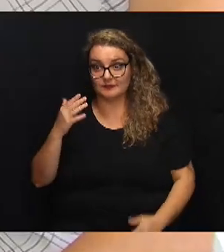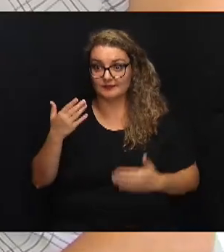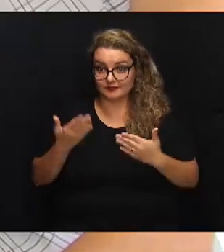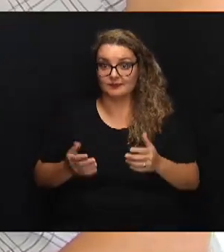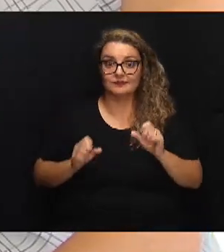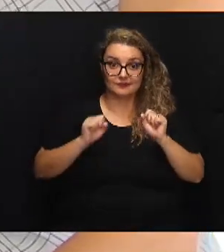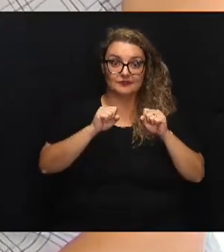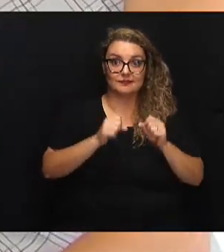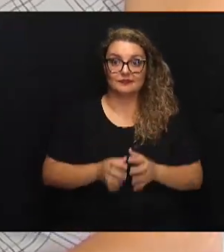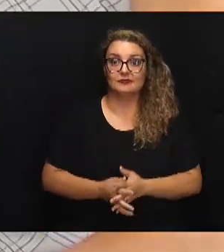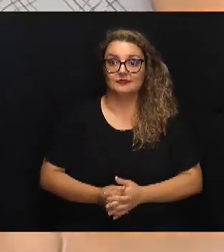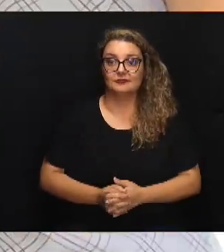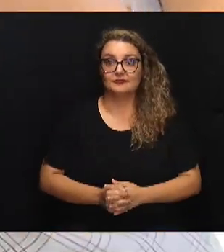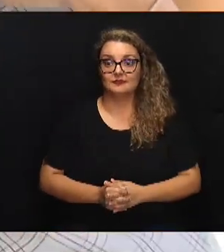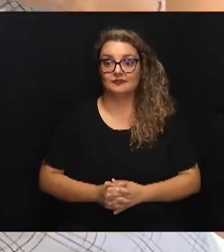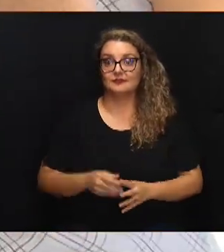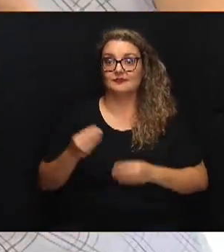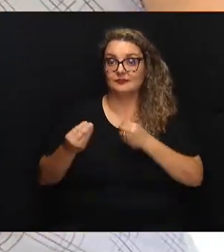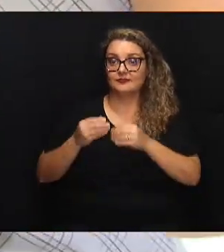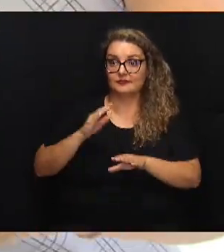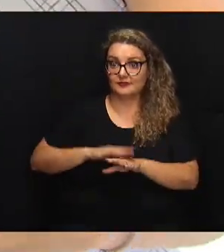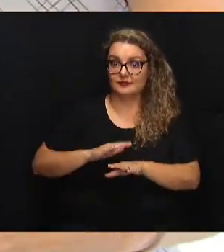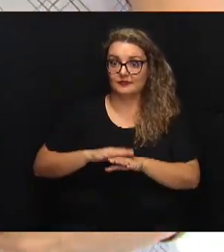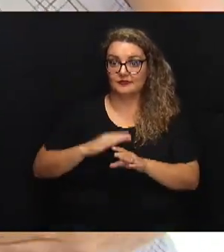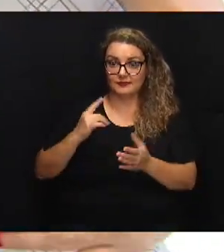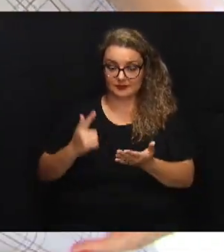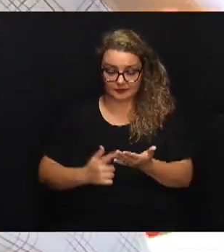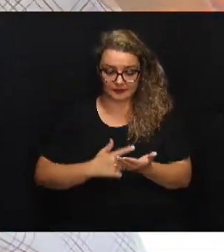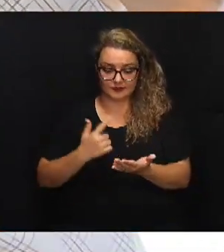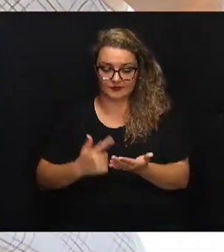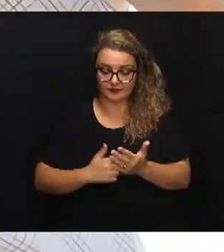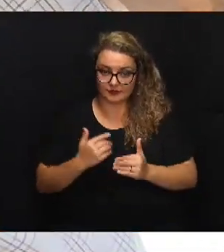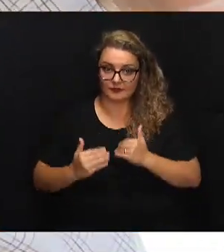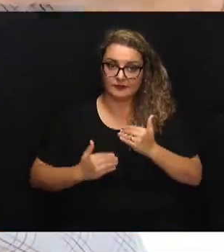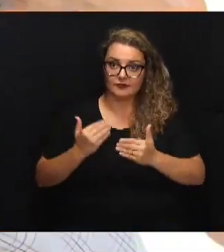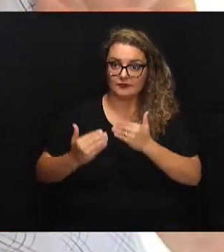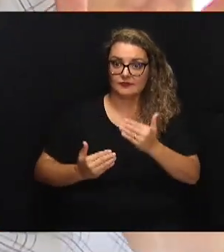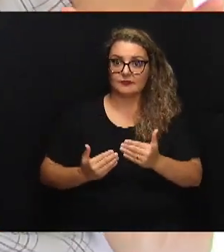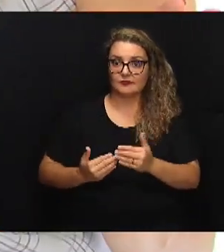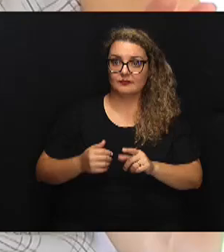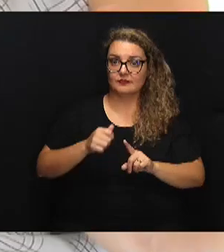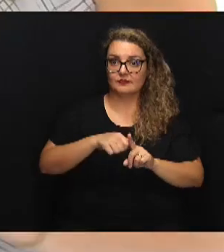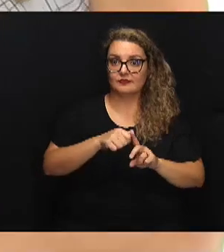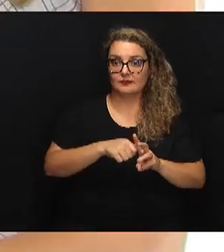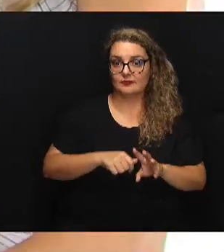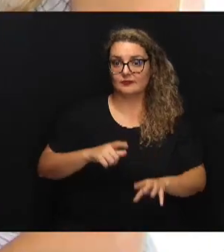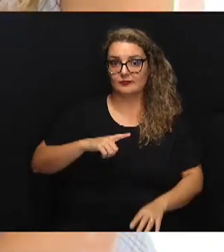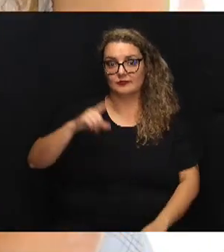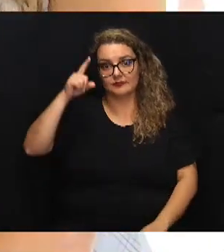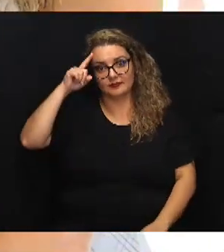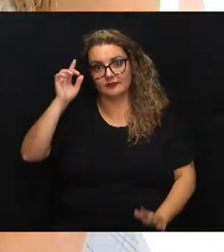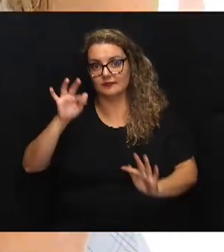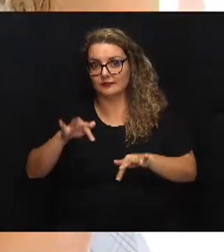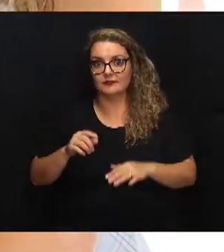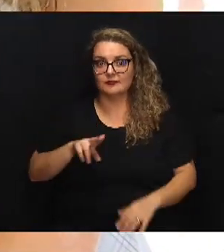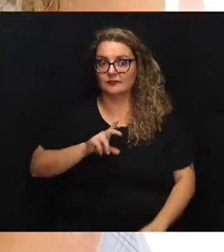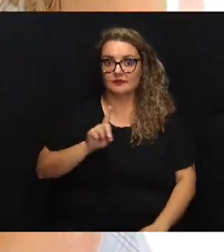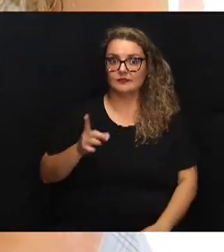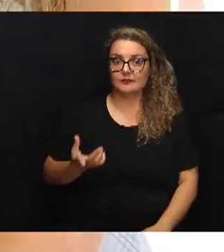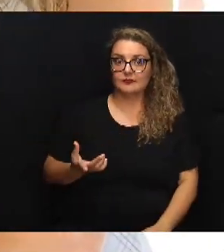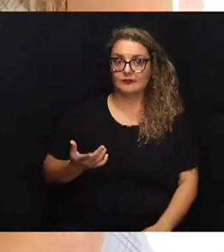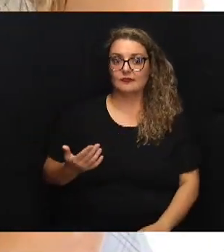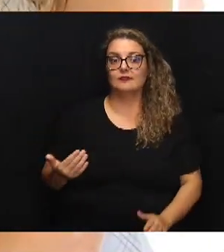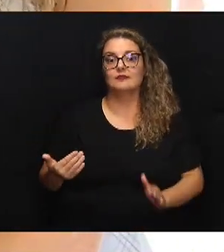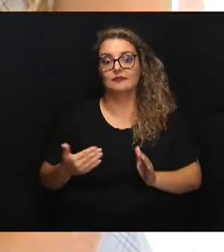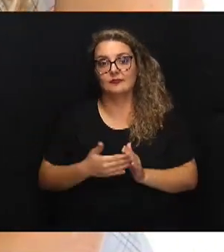Sim. E aí como é que funciona? Esse livro vai ser construído ao longo de meses? Tem data para acabar ou não? Até